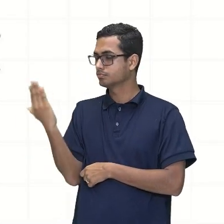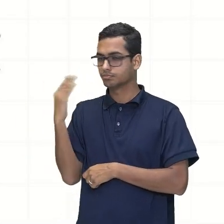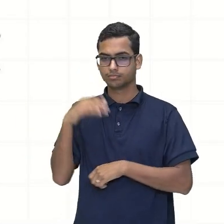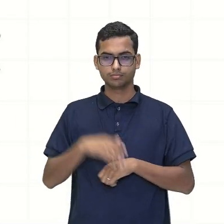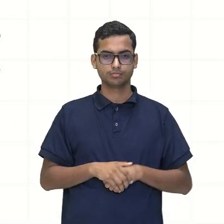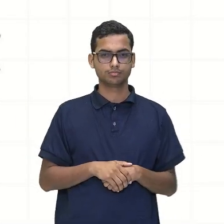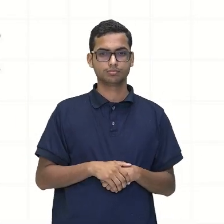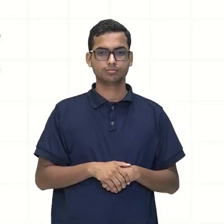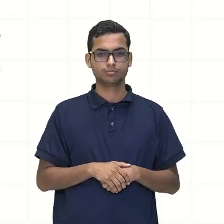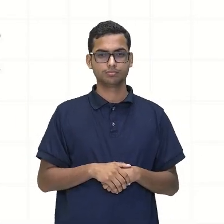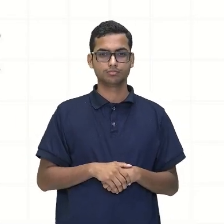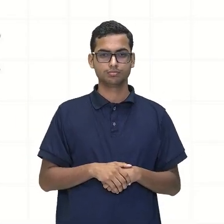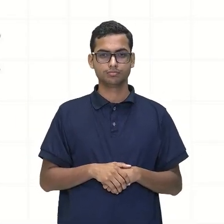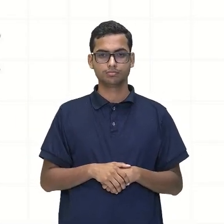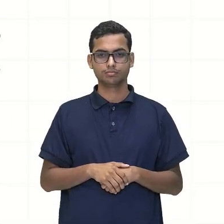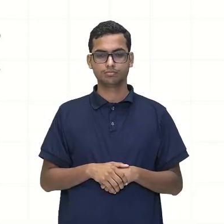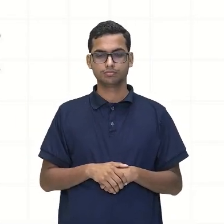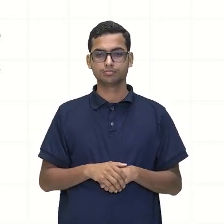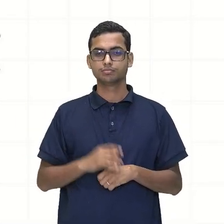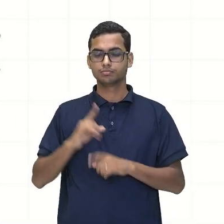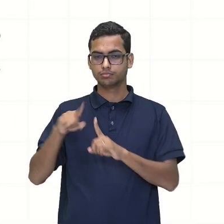2.640 vezes 1 dá